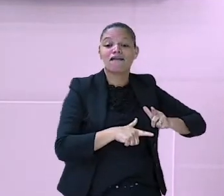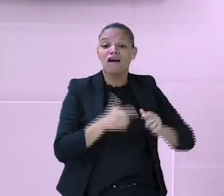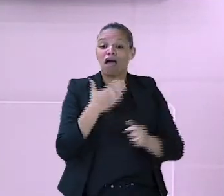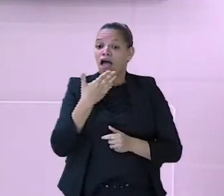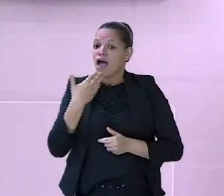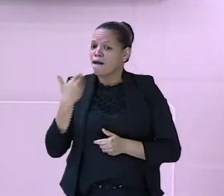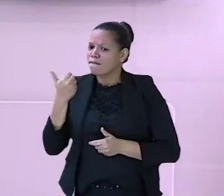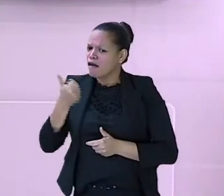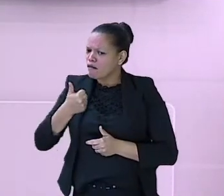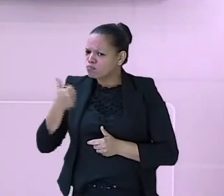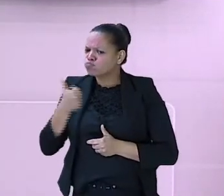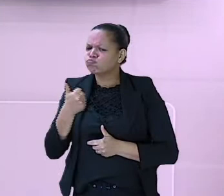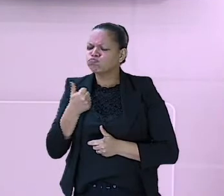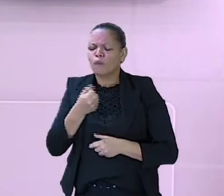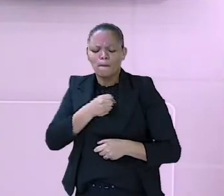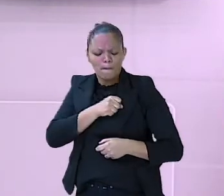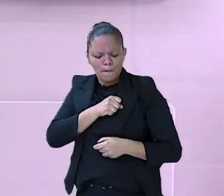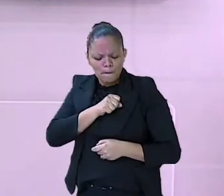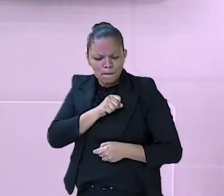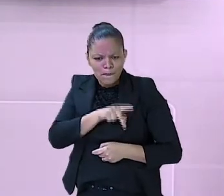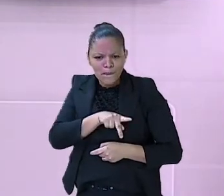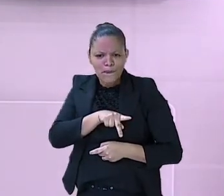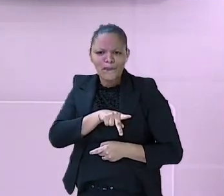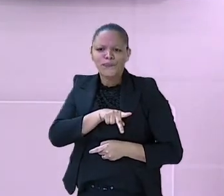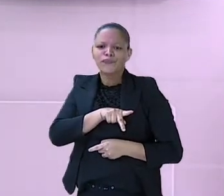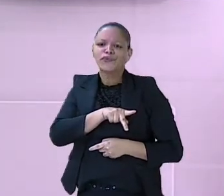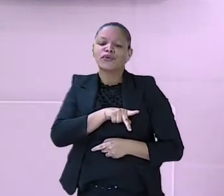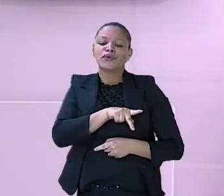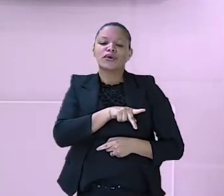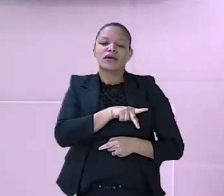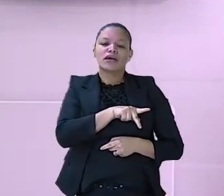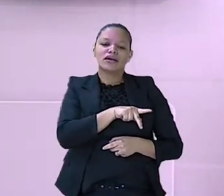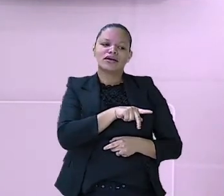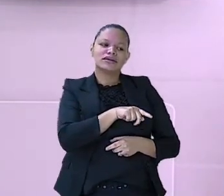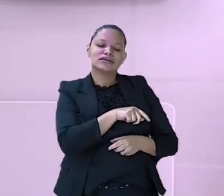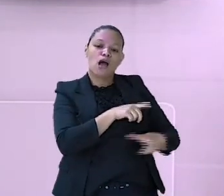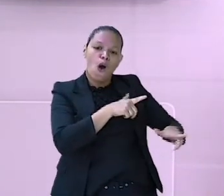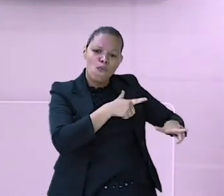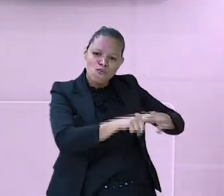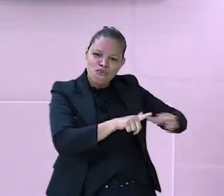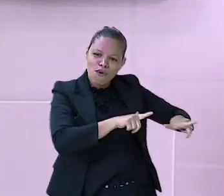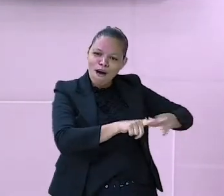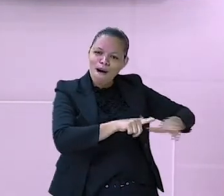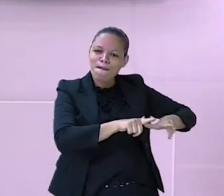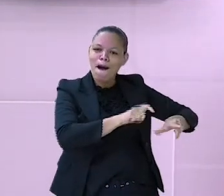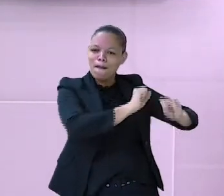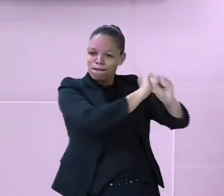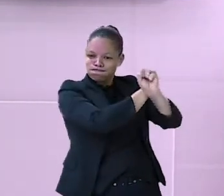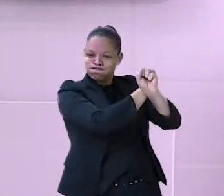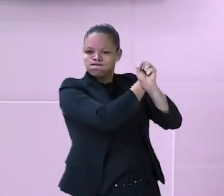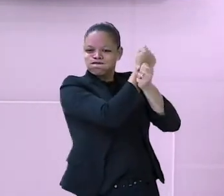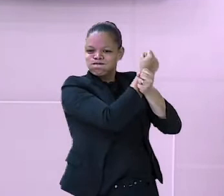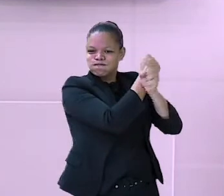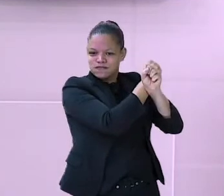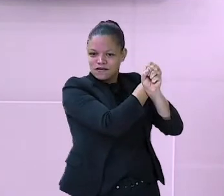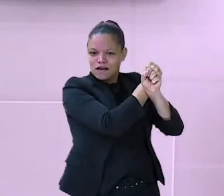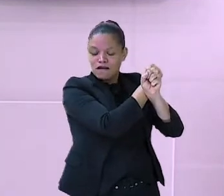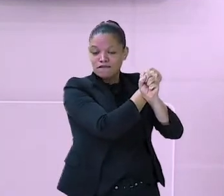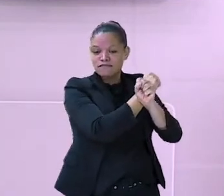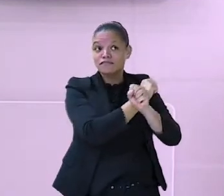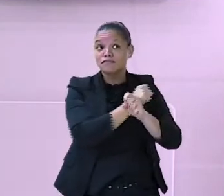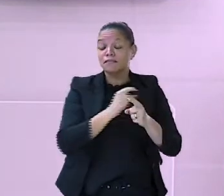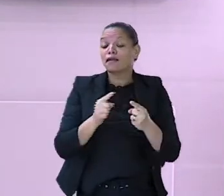a plantação de lavouras de cana-de-açúcar deu o quê? Um crescimento muito grande. E esses fatores? Mas,